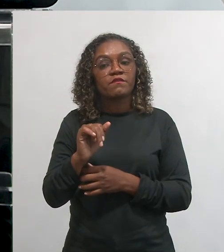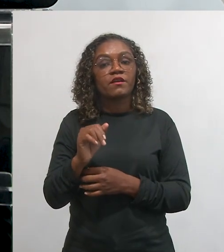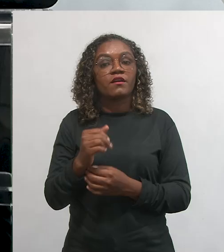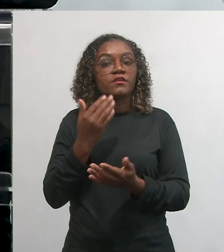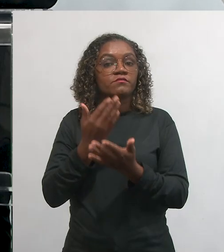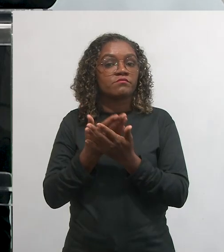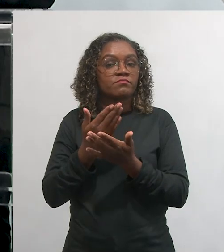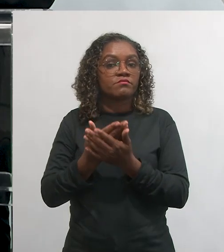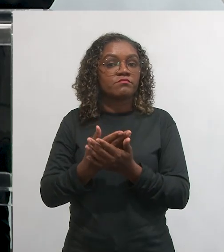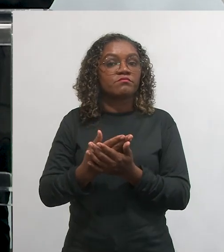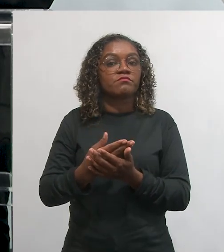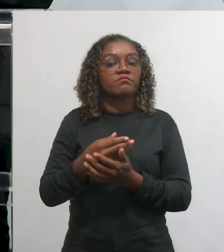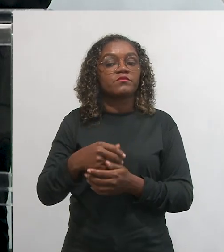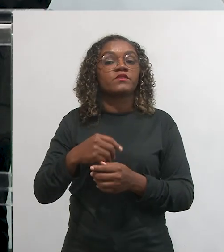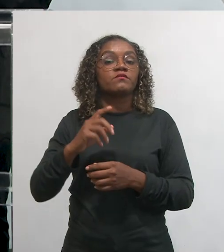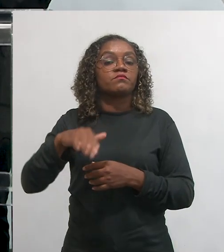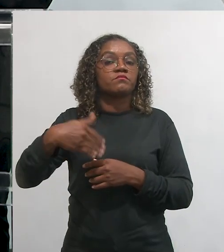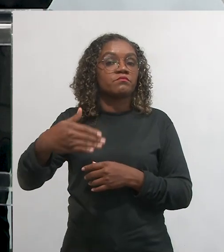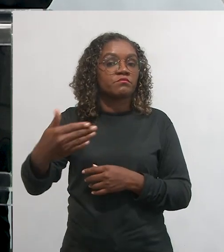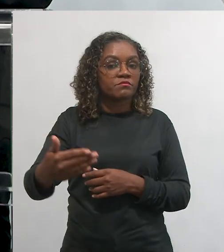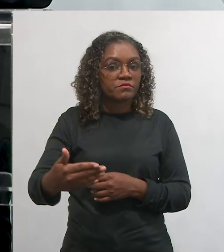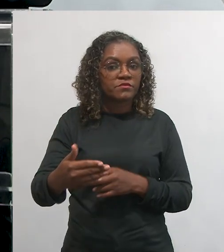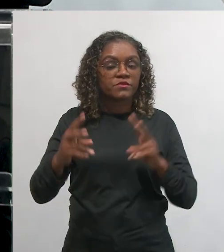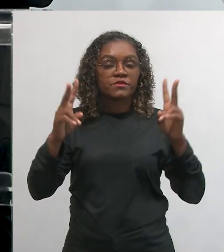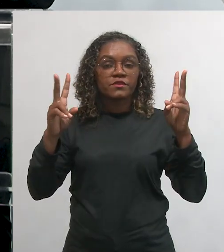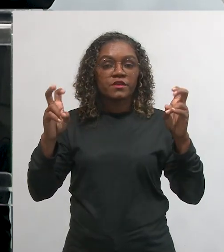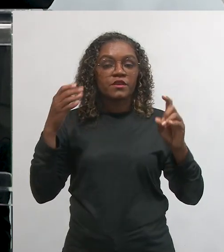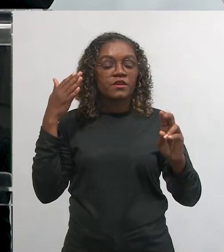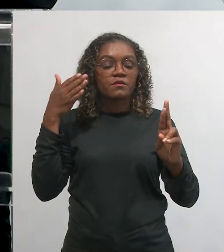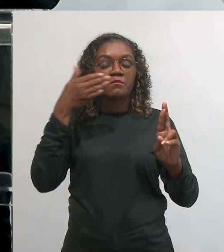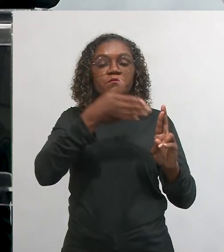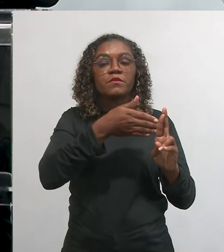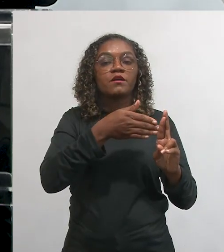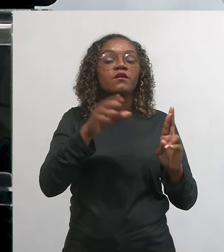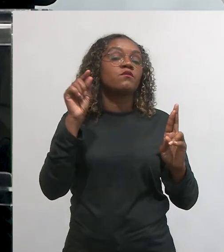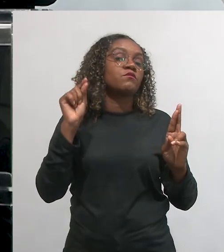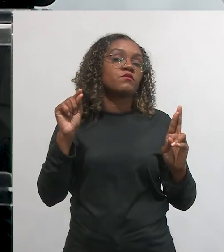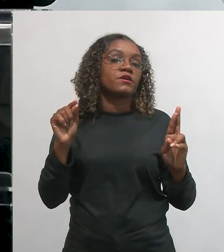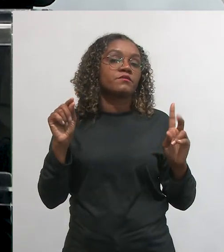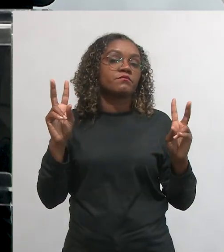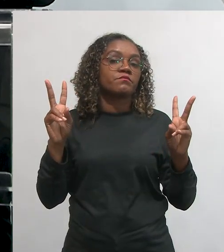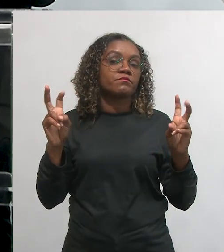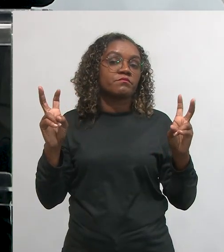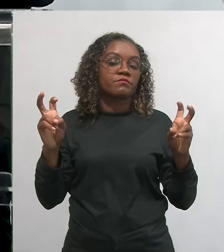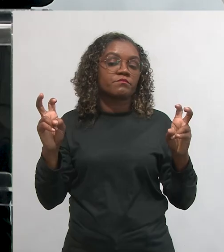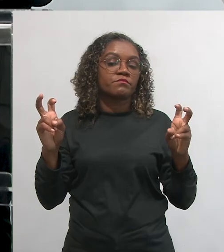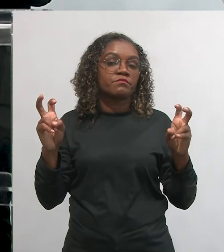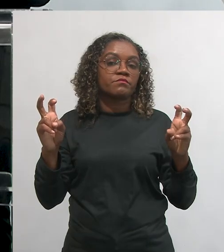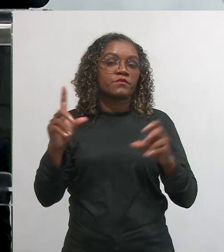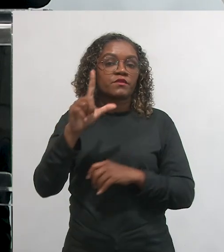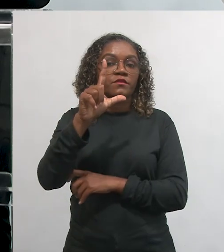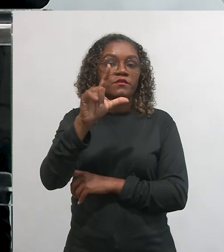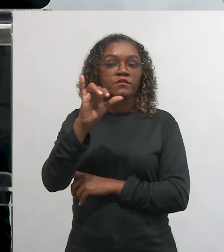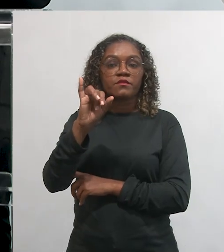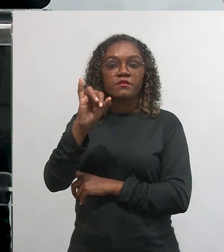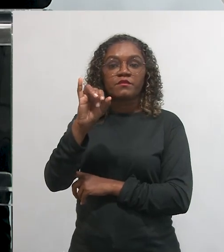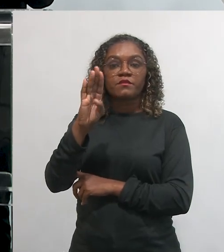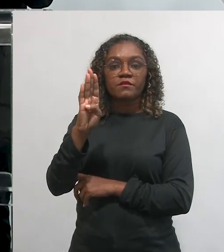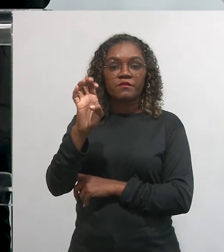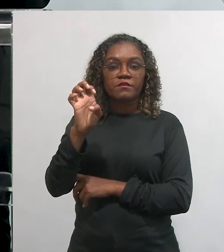agora já nos preparamos então para a próxima unidade, que nós vamos falar da maior referência